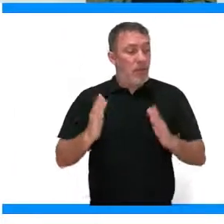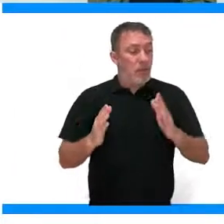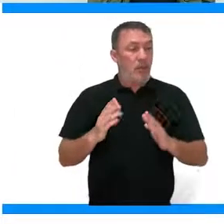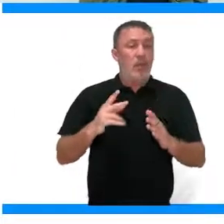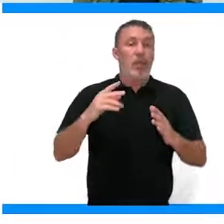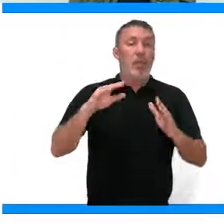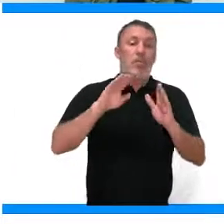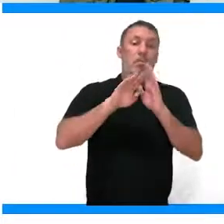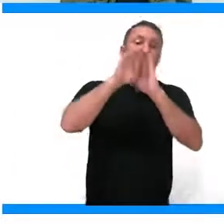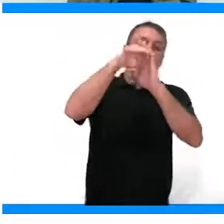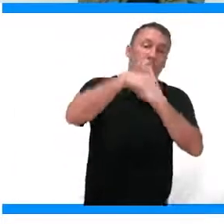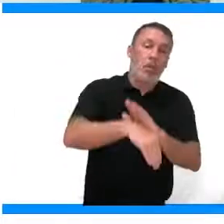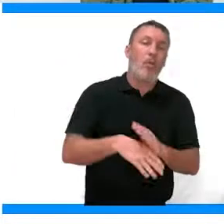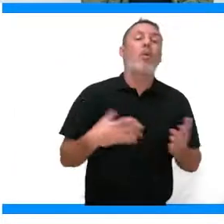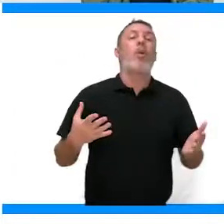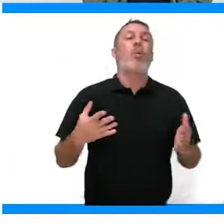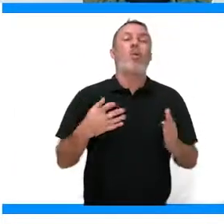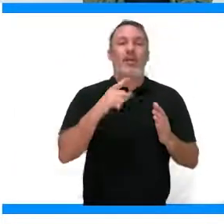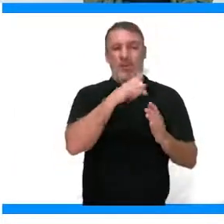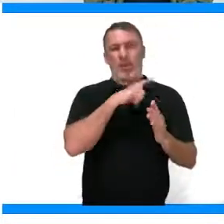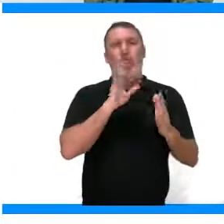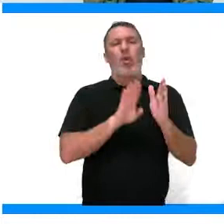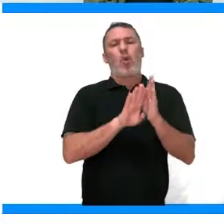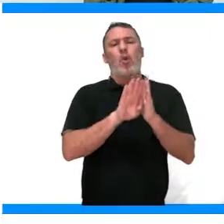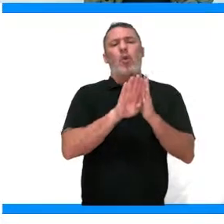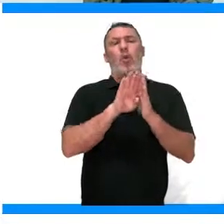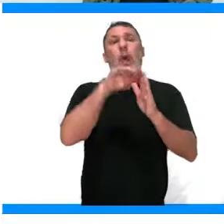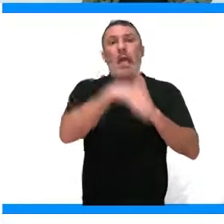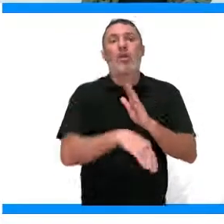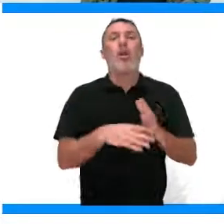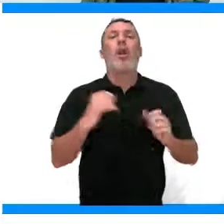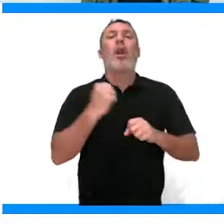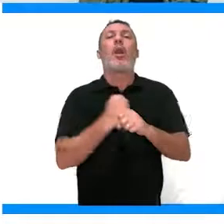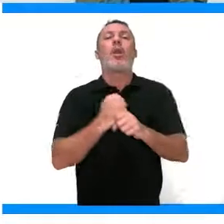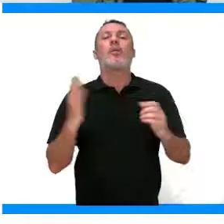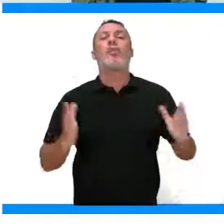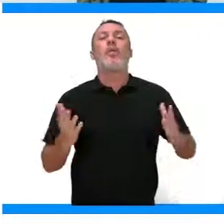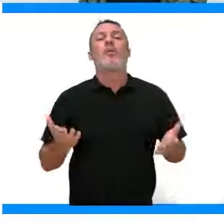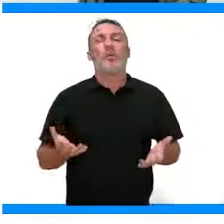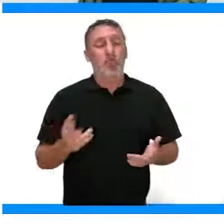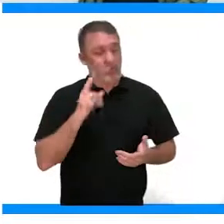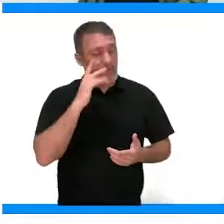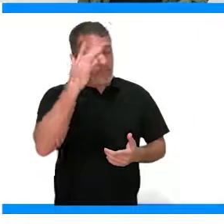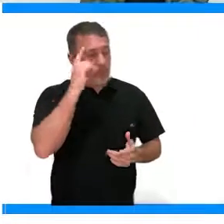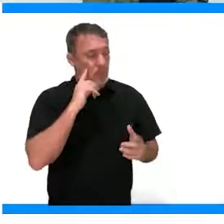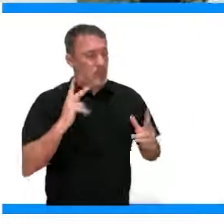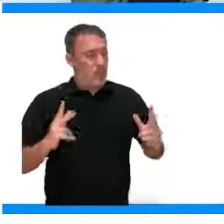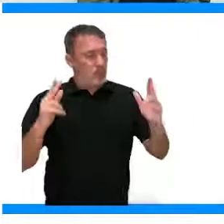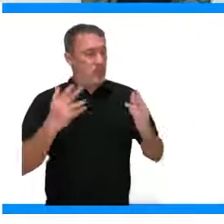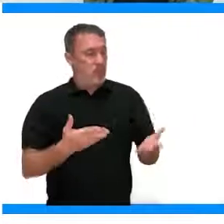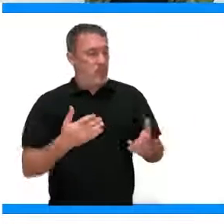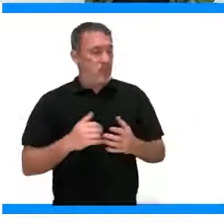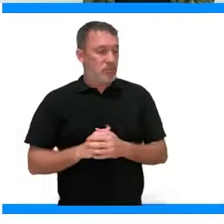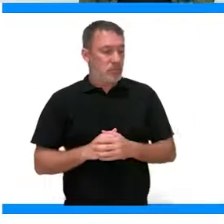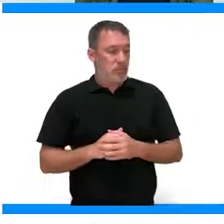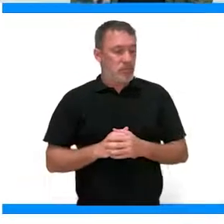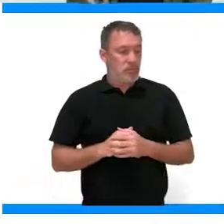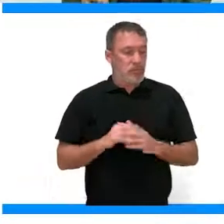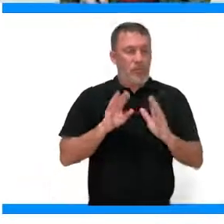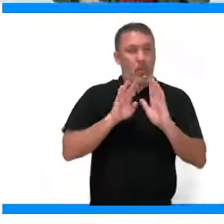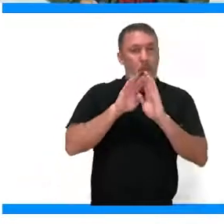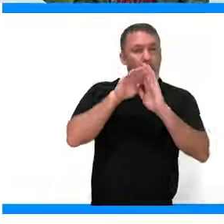conta nenhuma, é só interpretar, é só olhar o período de queda aí. Né? Por favor, Né? Tá aí o período de queda.